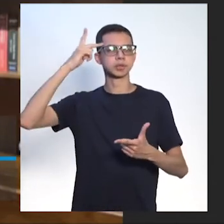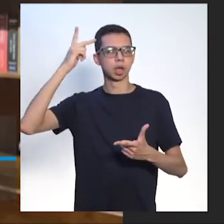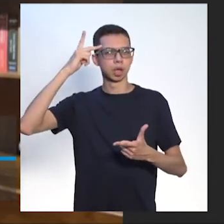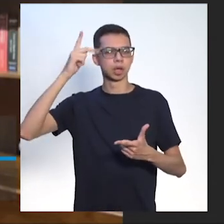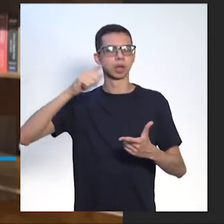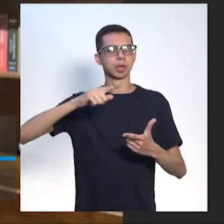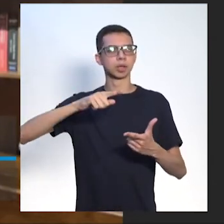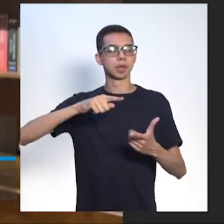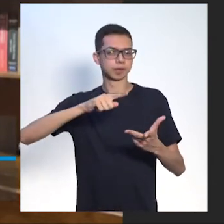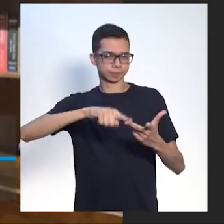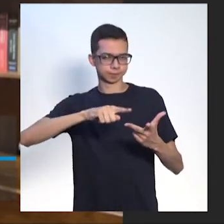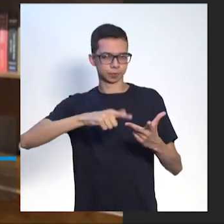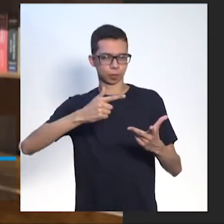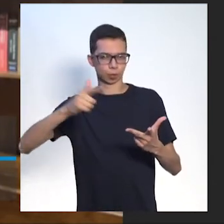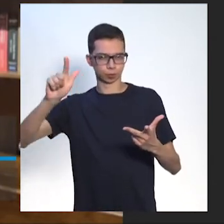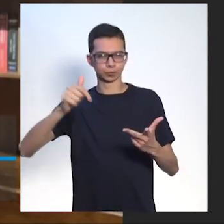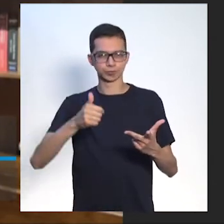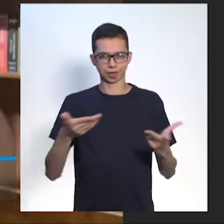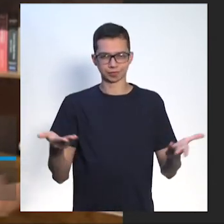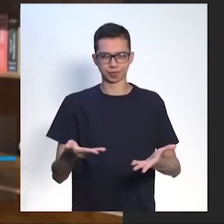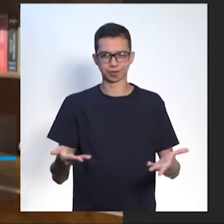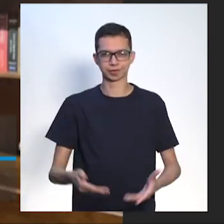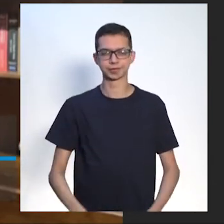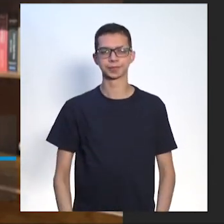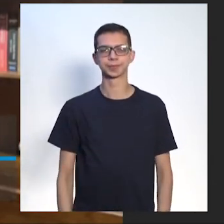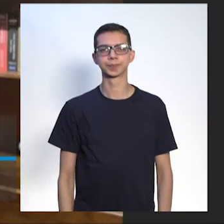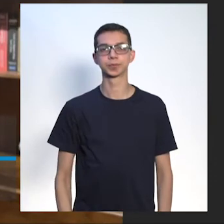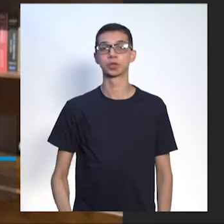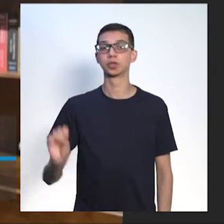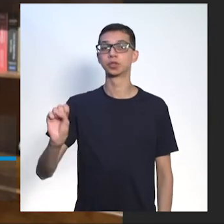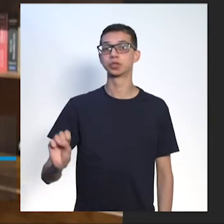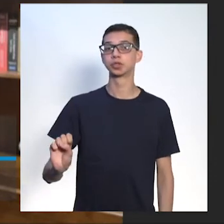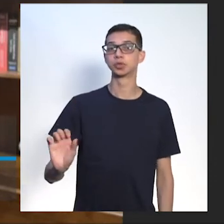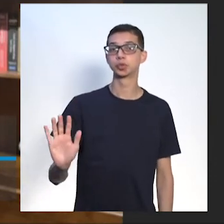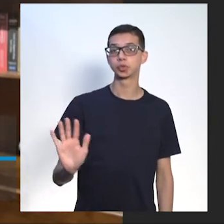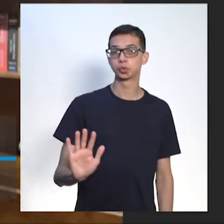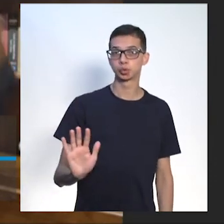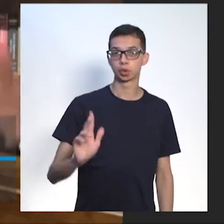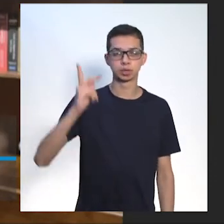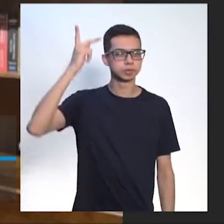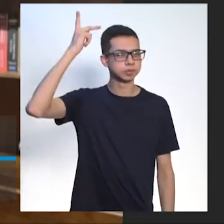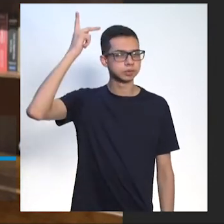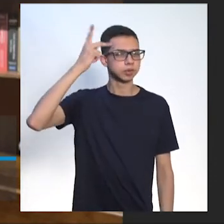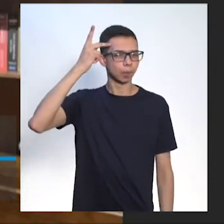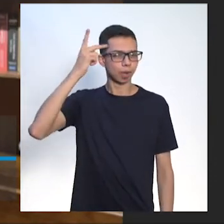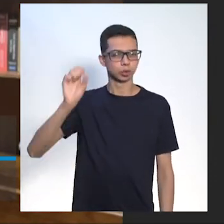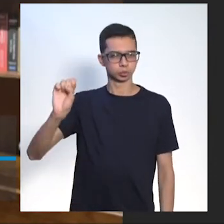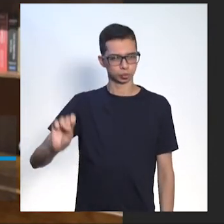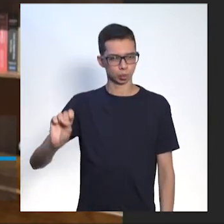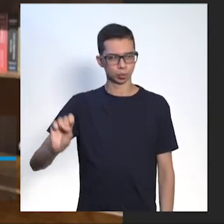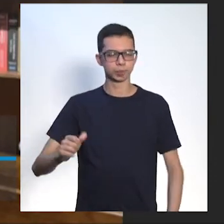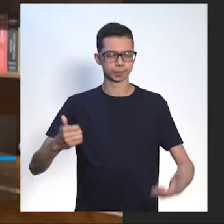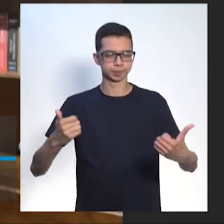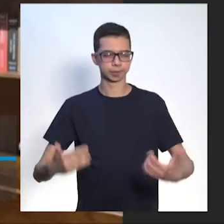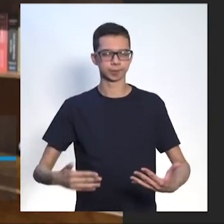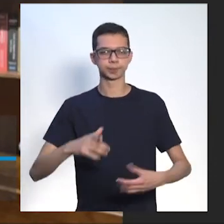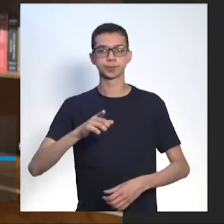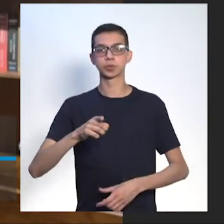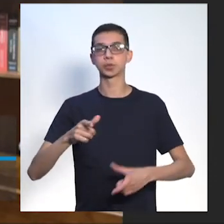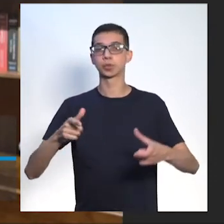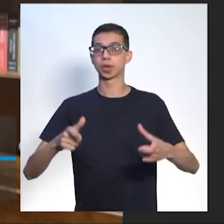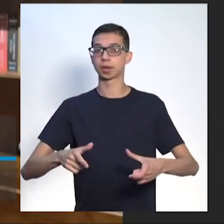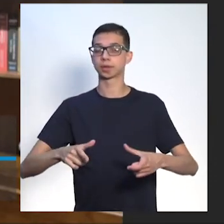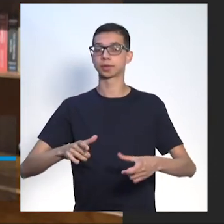lado agora. Vamos para o outro lado. Vamos pegar a parte mais do sul de São Paulo. Na parte mais do sul de São Paulo, se você mora nessa